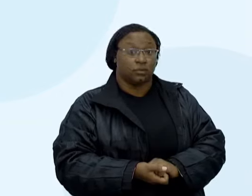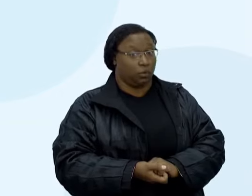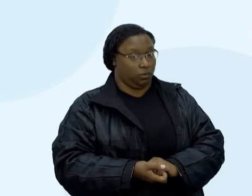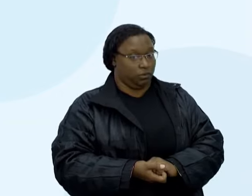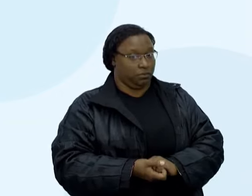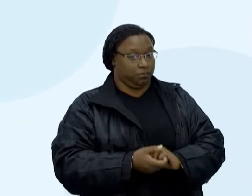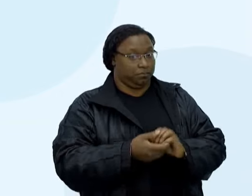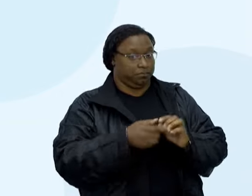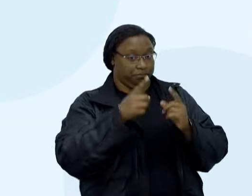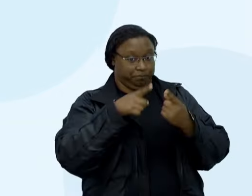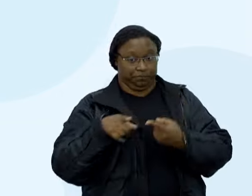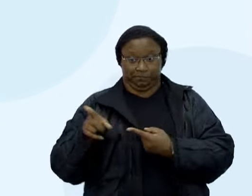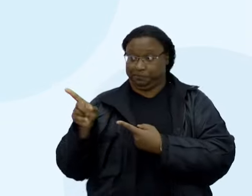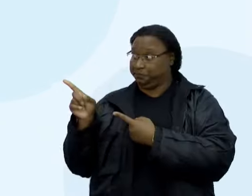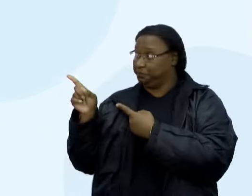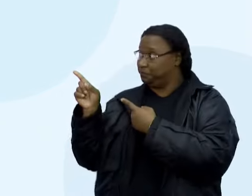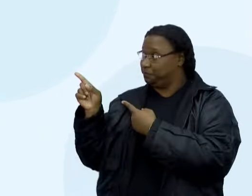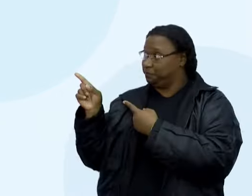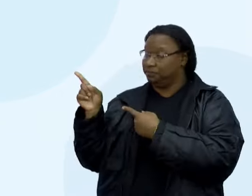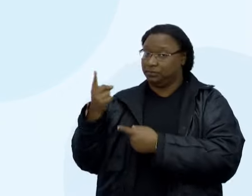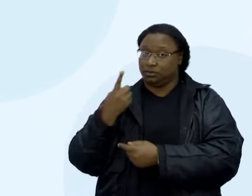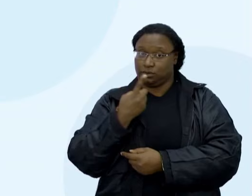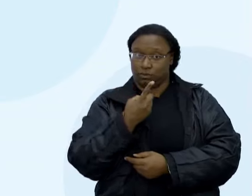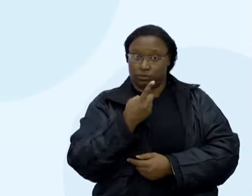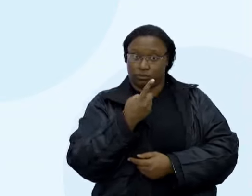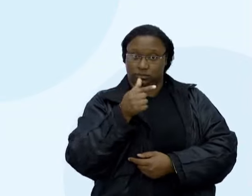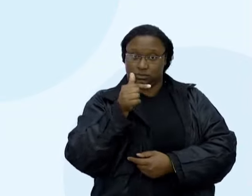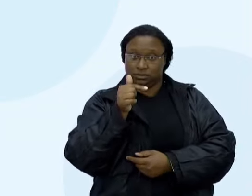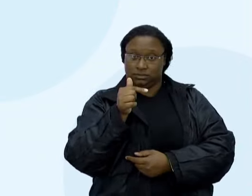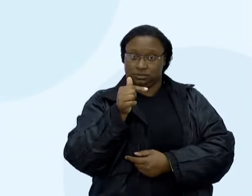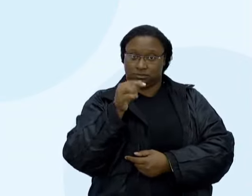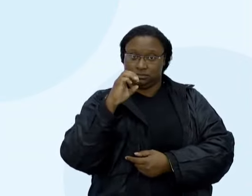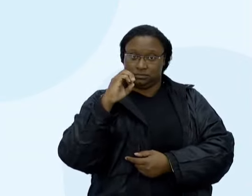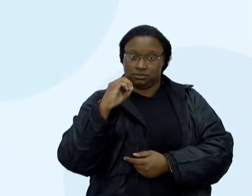Ó, a conta aqui está dando 170, hein, gente?